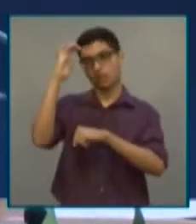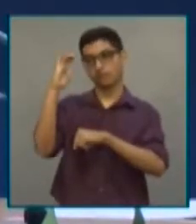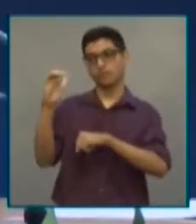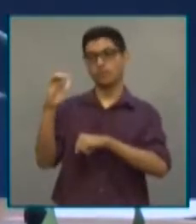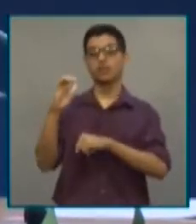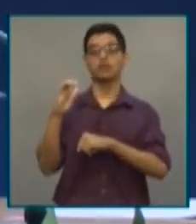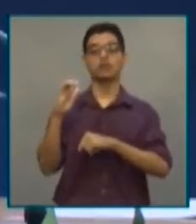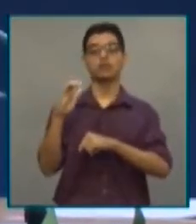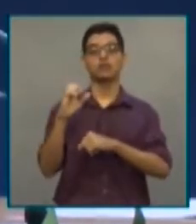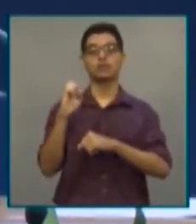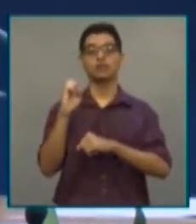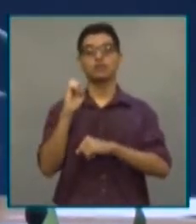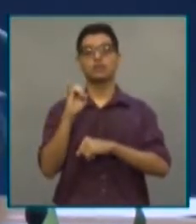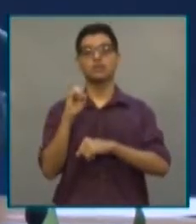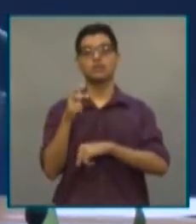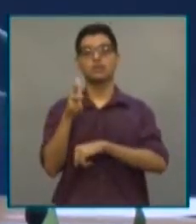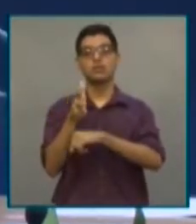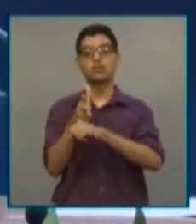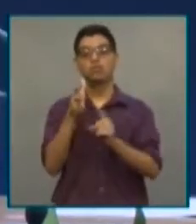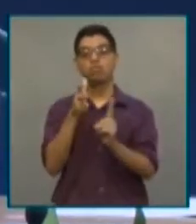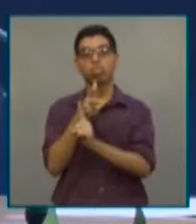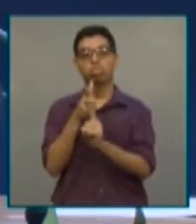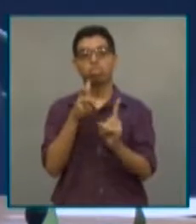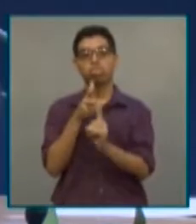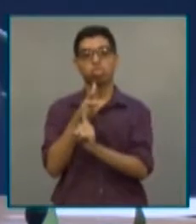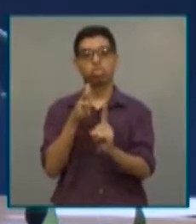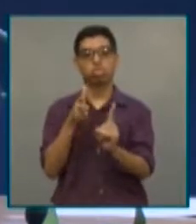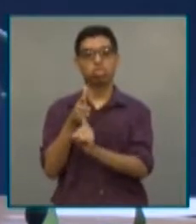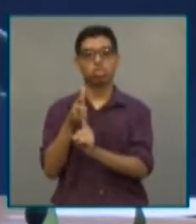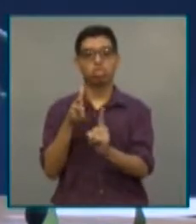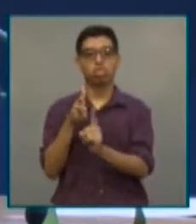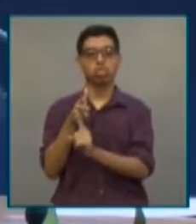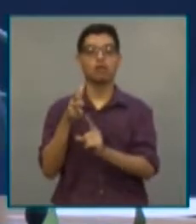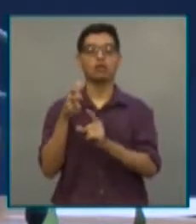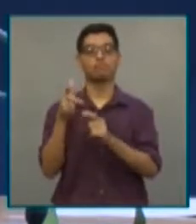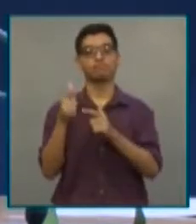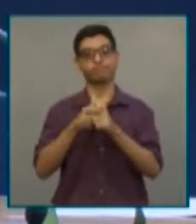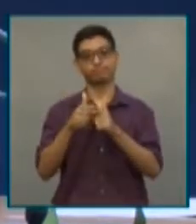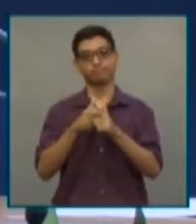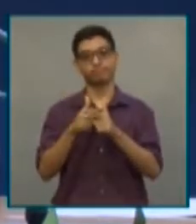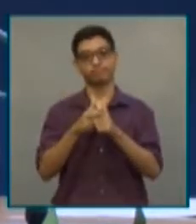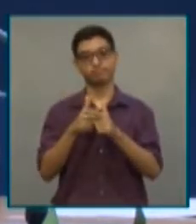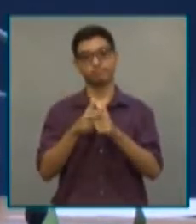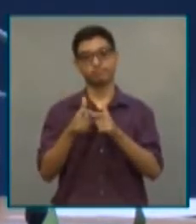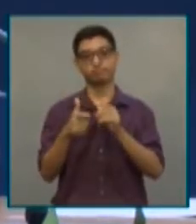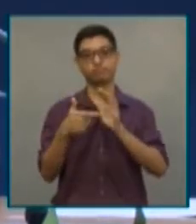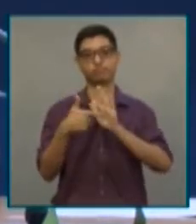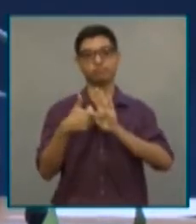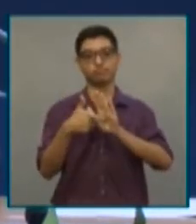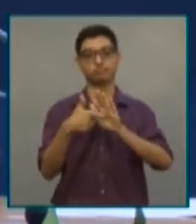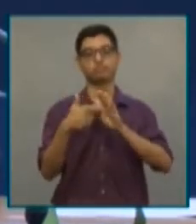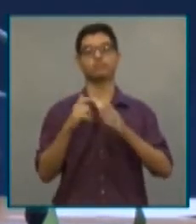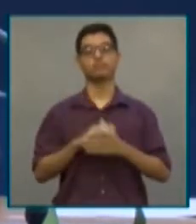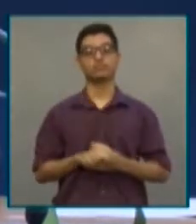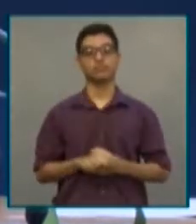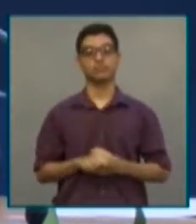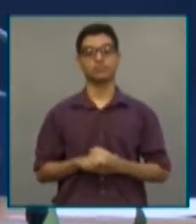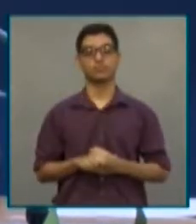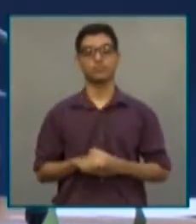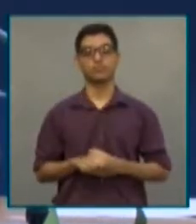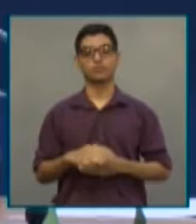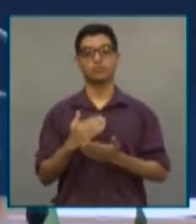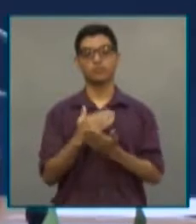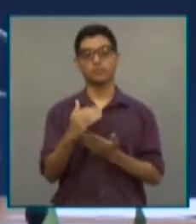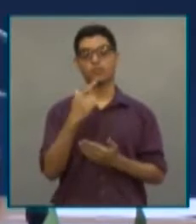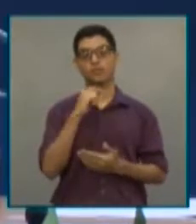qualquer interrupção causa dano à exposição dos senhores candidatos. Iniciando esse bloco, o candidato Luiz Antônio Lima, na